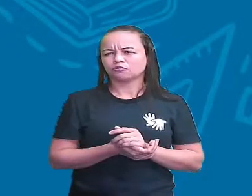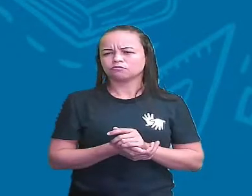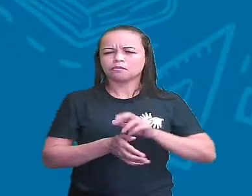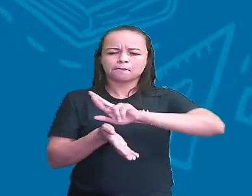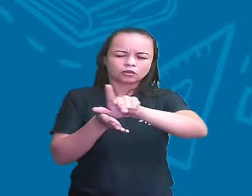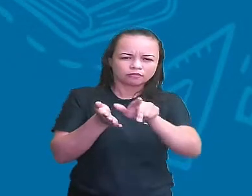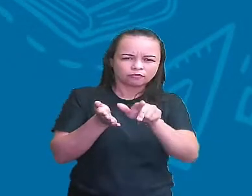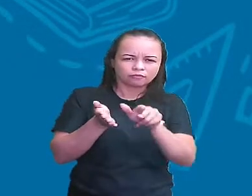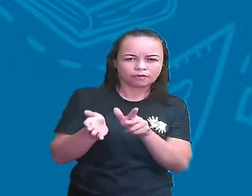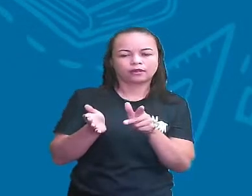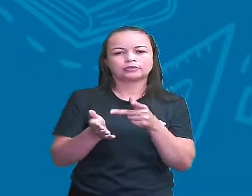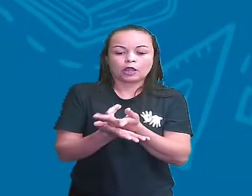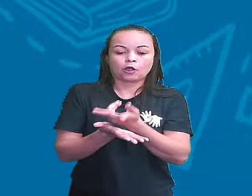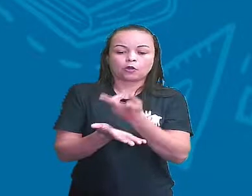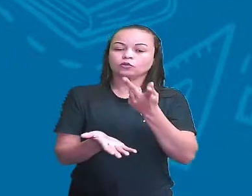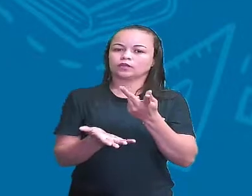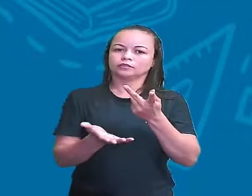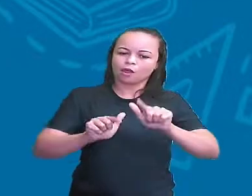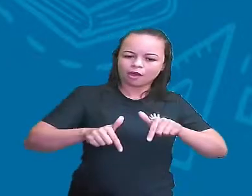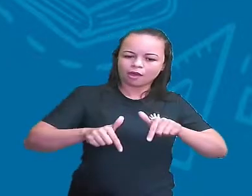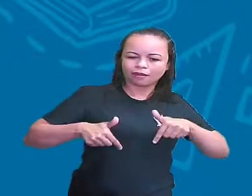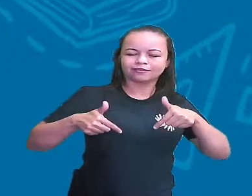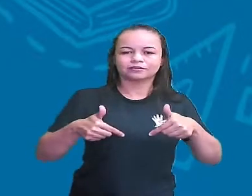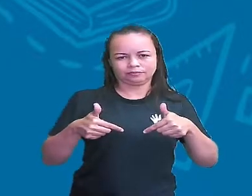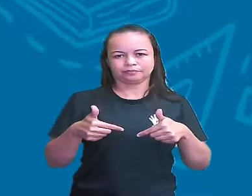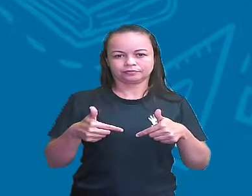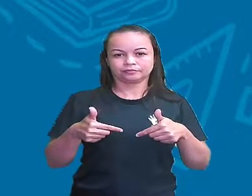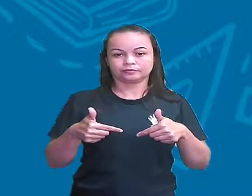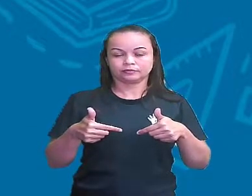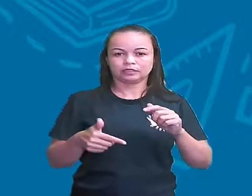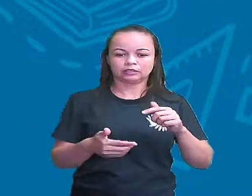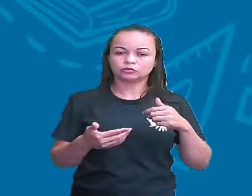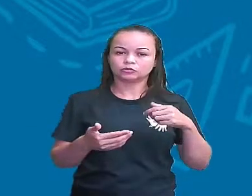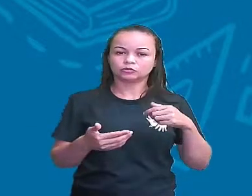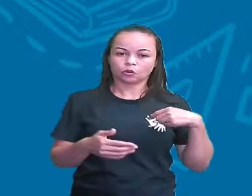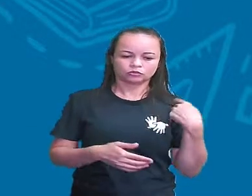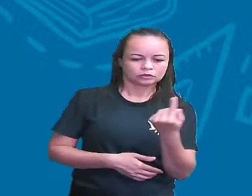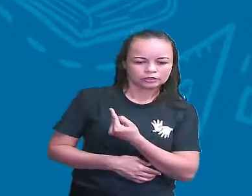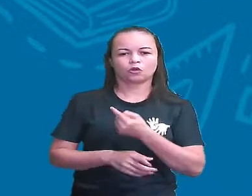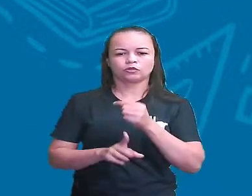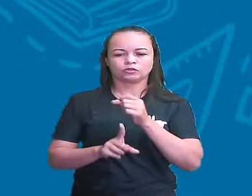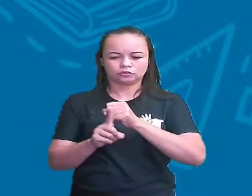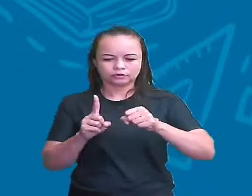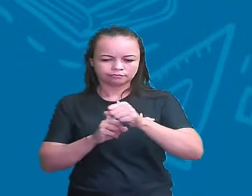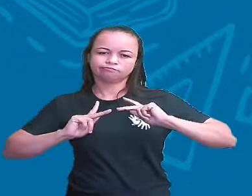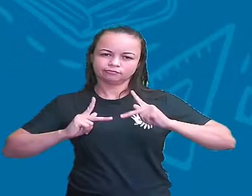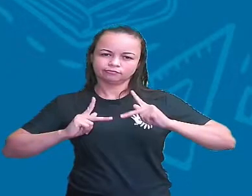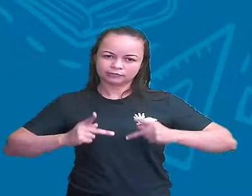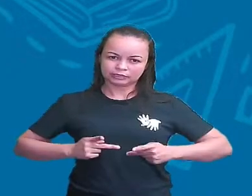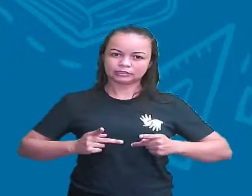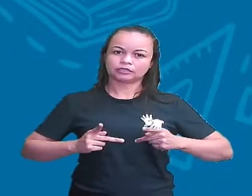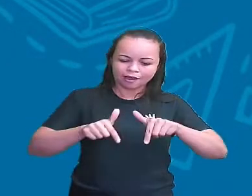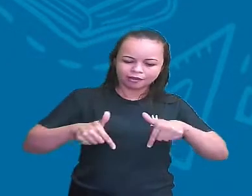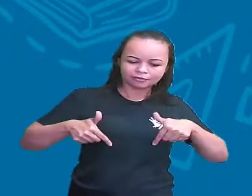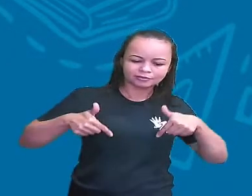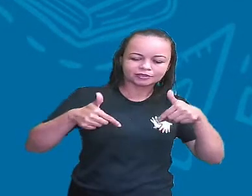modificados e acontecem por causa da nossa ação. A nossa ação entre nós, sociedade, seres humanos, a nossa